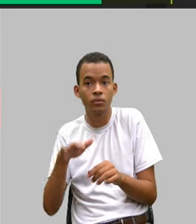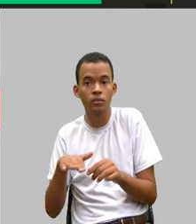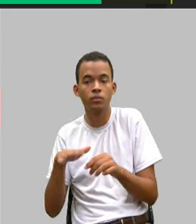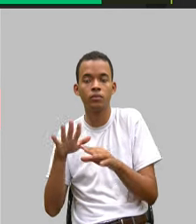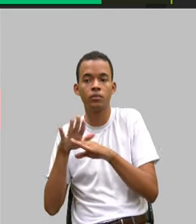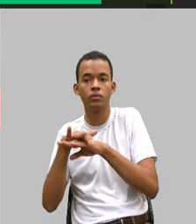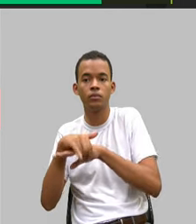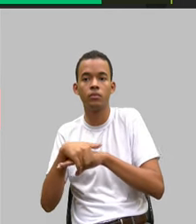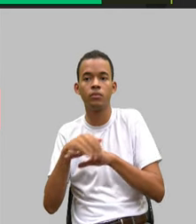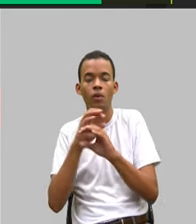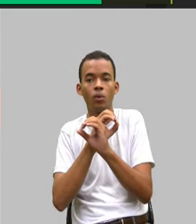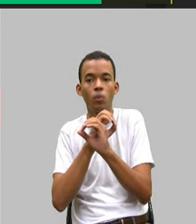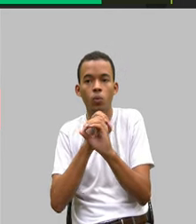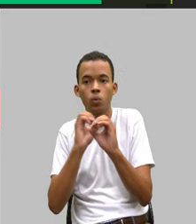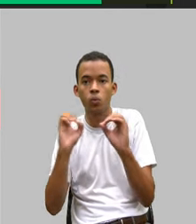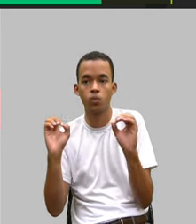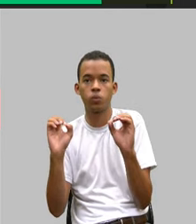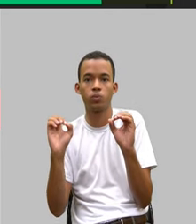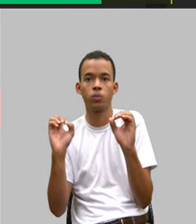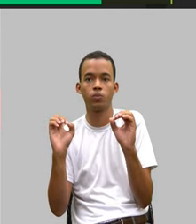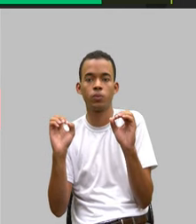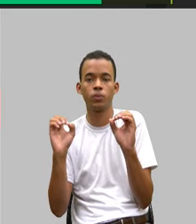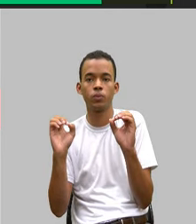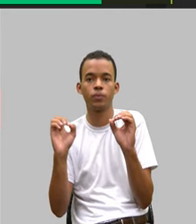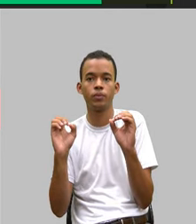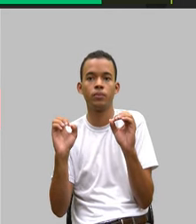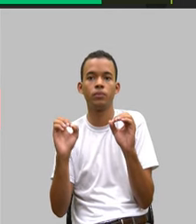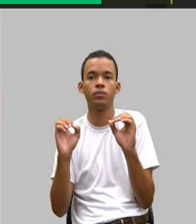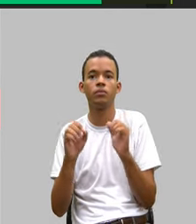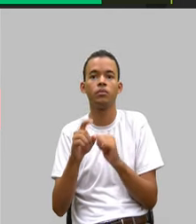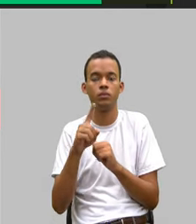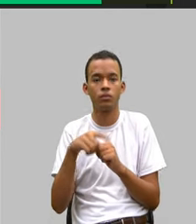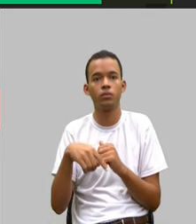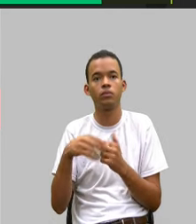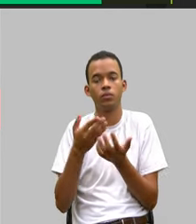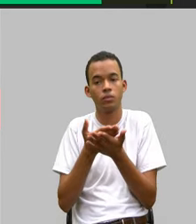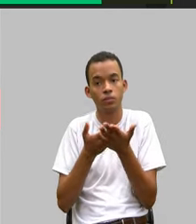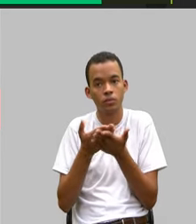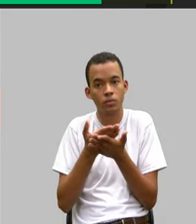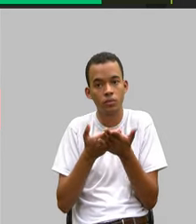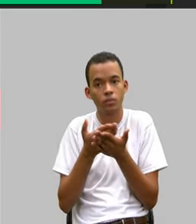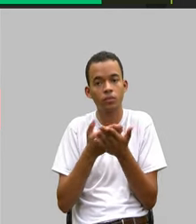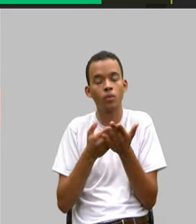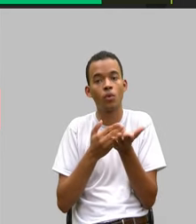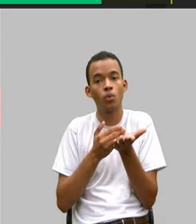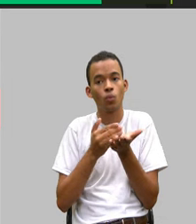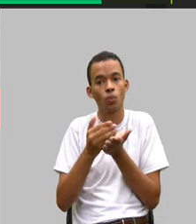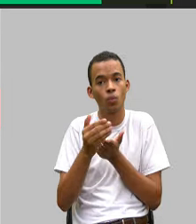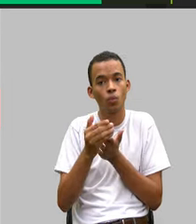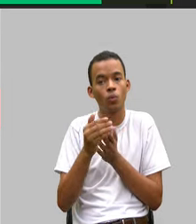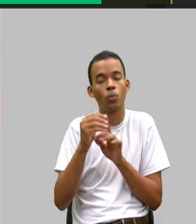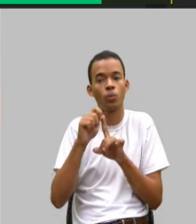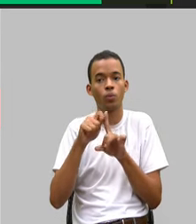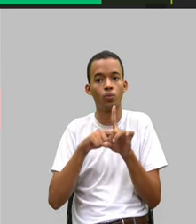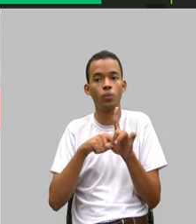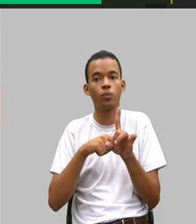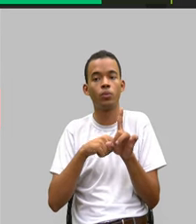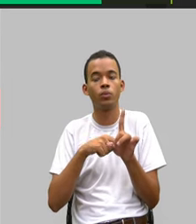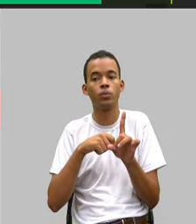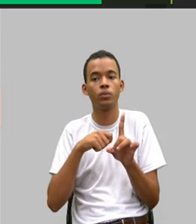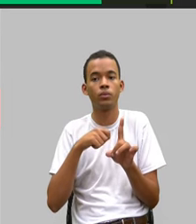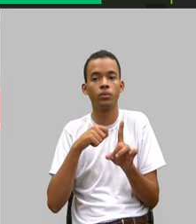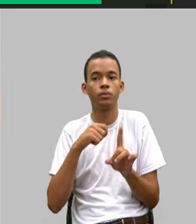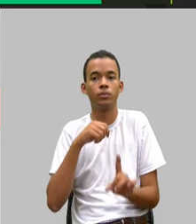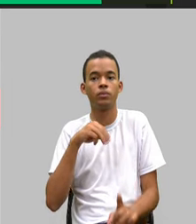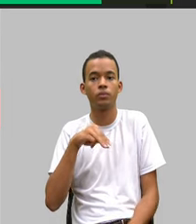tratamento eh que tá acontecendo iniciado em março Então olha a perspectiva que a